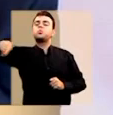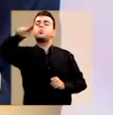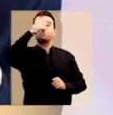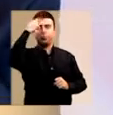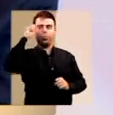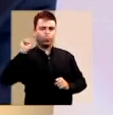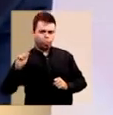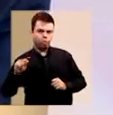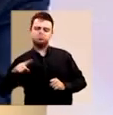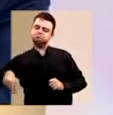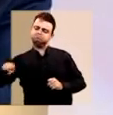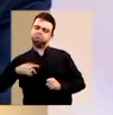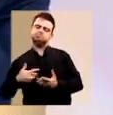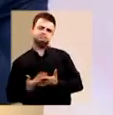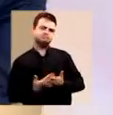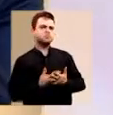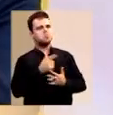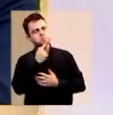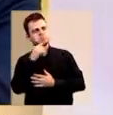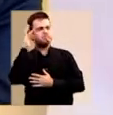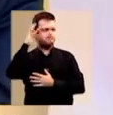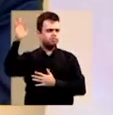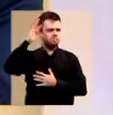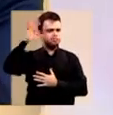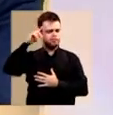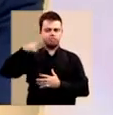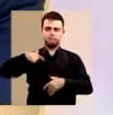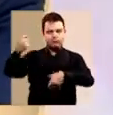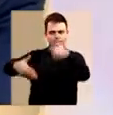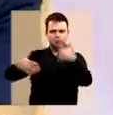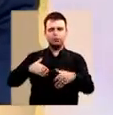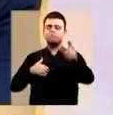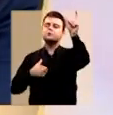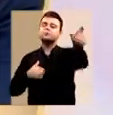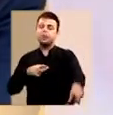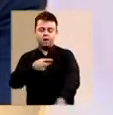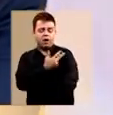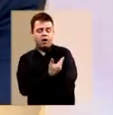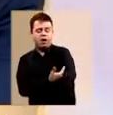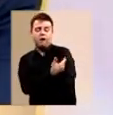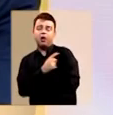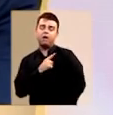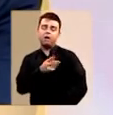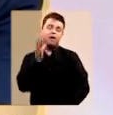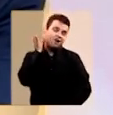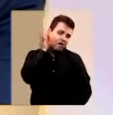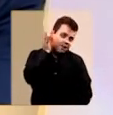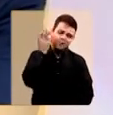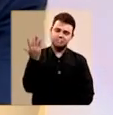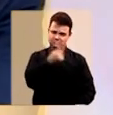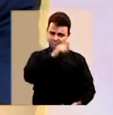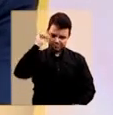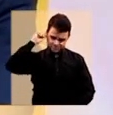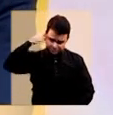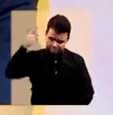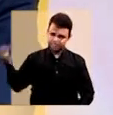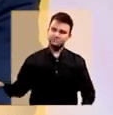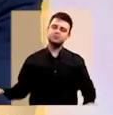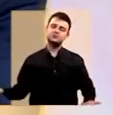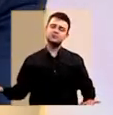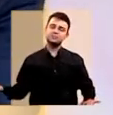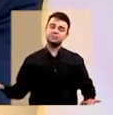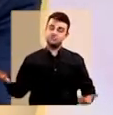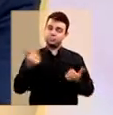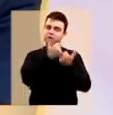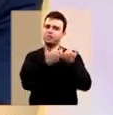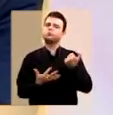aí a gente pensou sobre... Aí eles pensaram sobre isso e eu fui falando. E se ele tem uma tatuagem? E se ele tem um brinco? E se ele é negro? Não é?